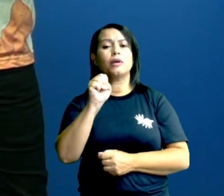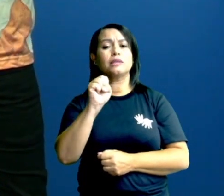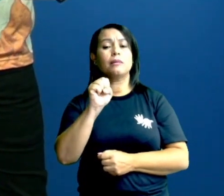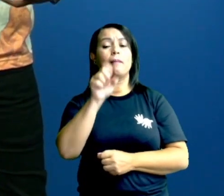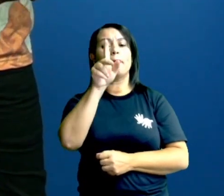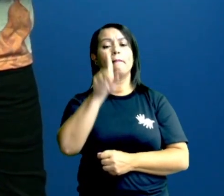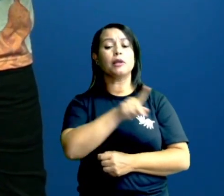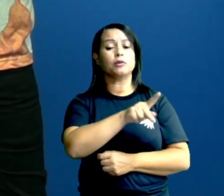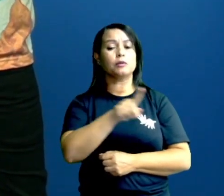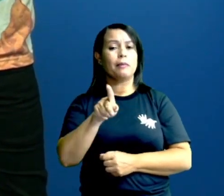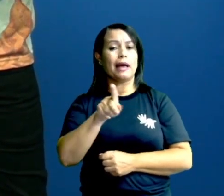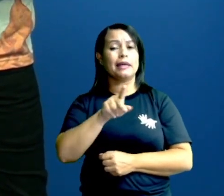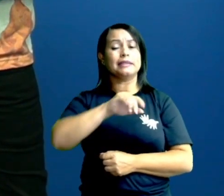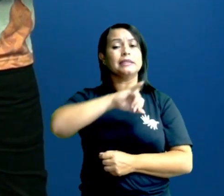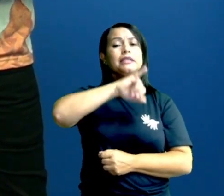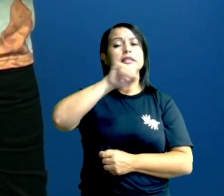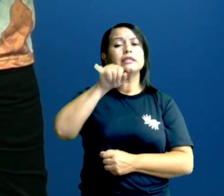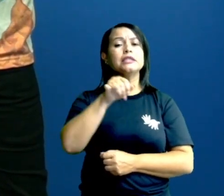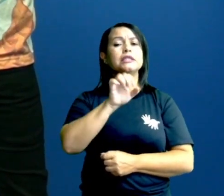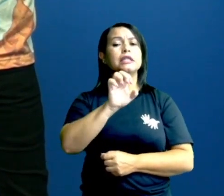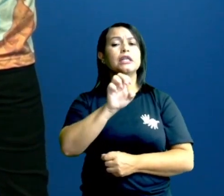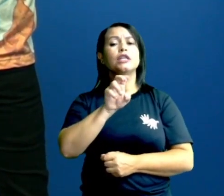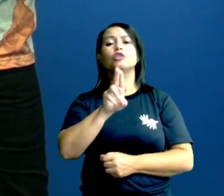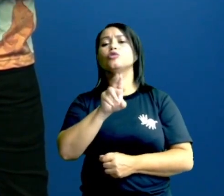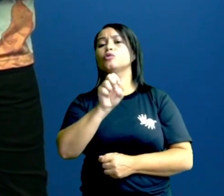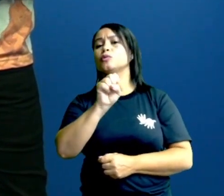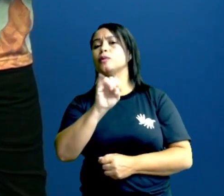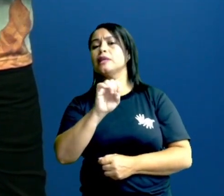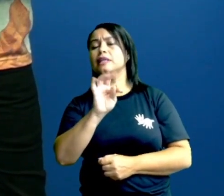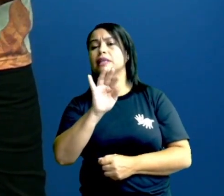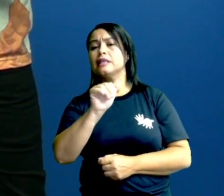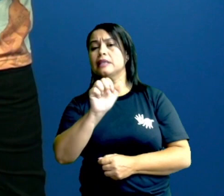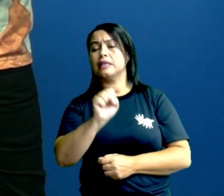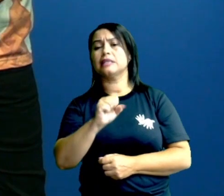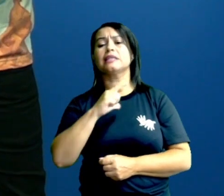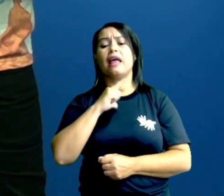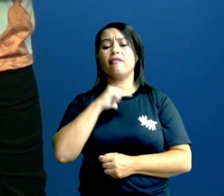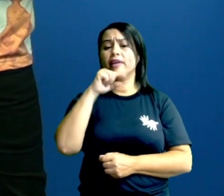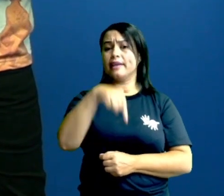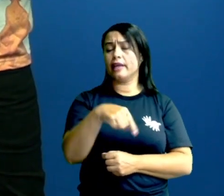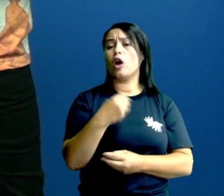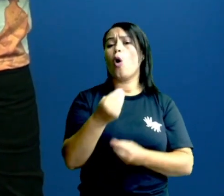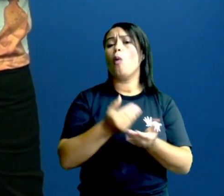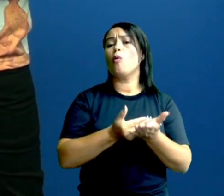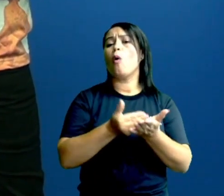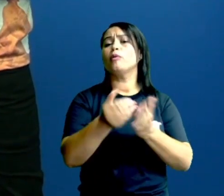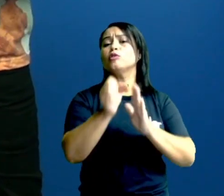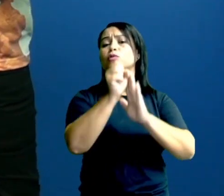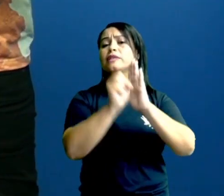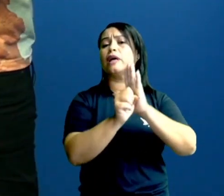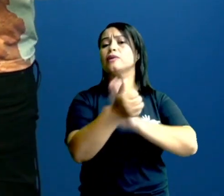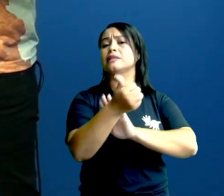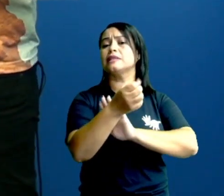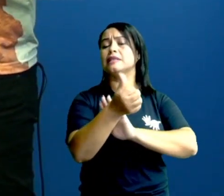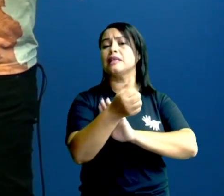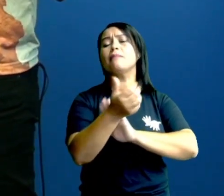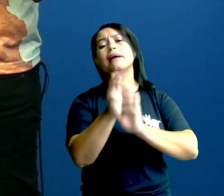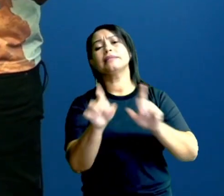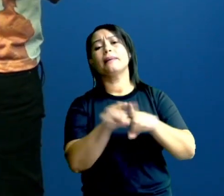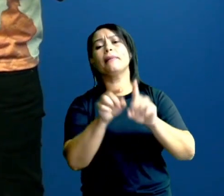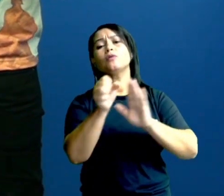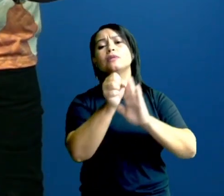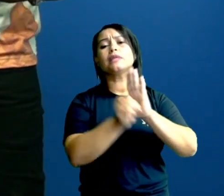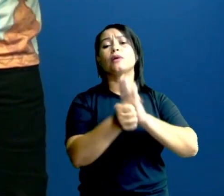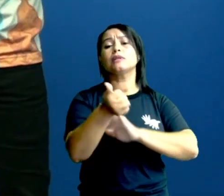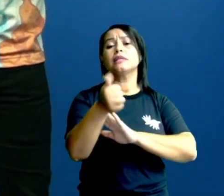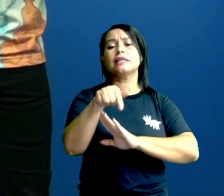essas missões jesuíticas que ocorreram em nosso território Elas começaram a acontecer a partir do século 16 mas o século